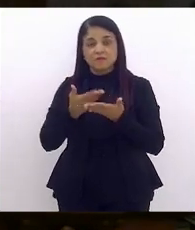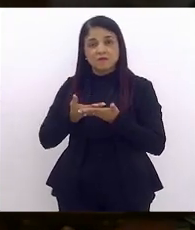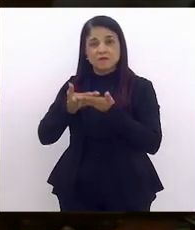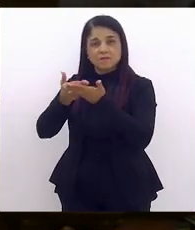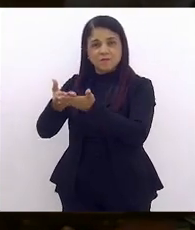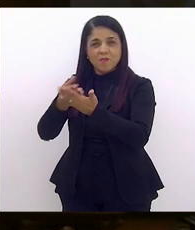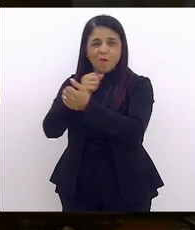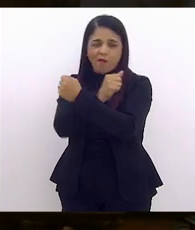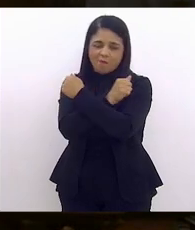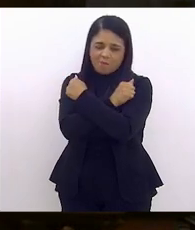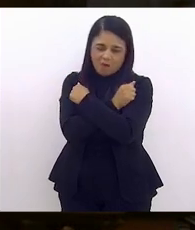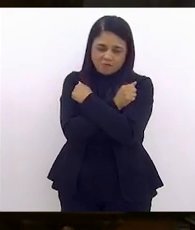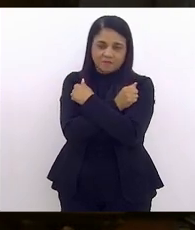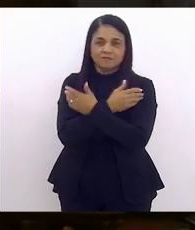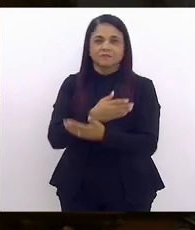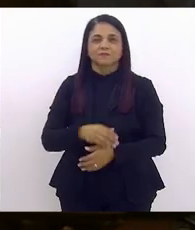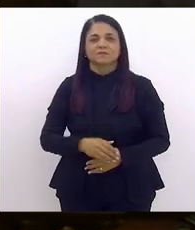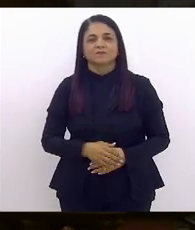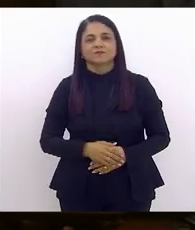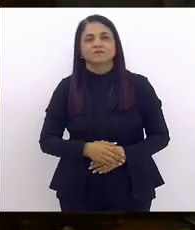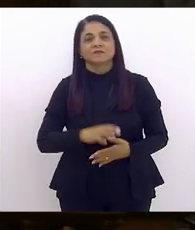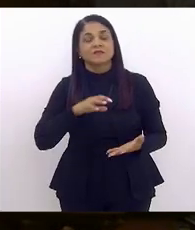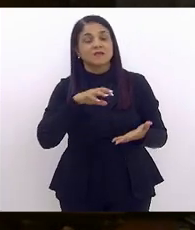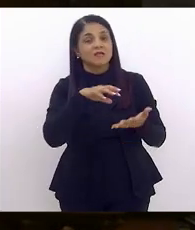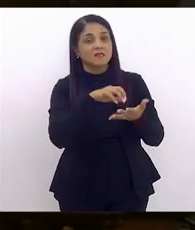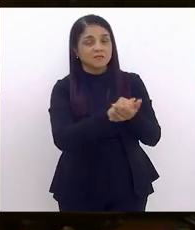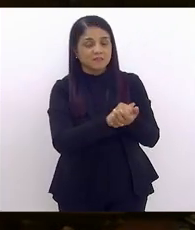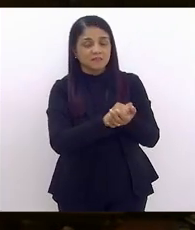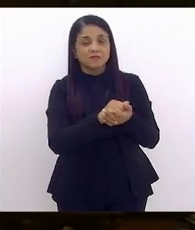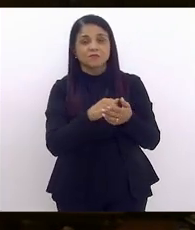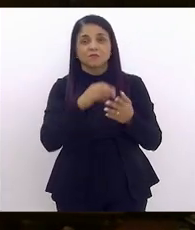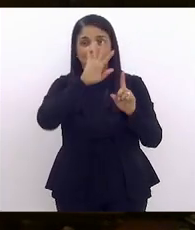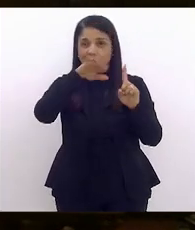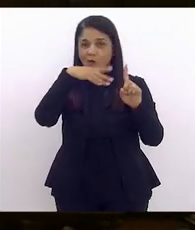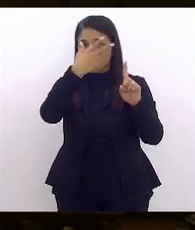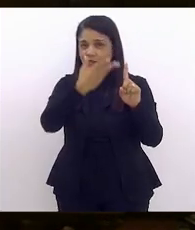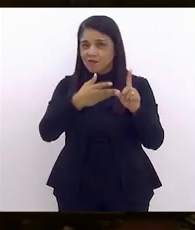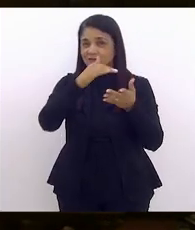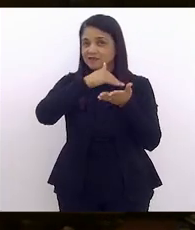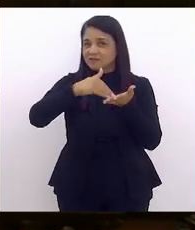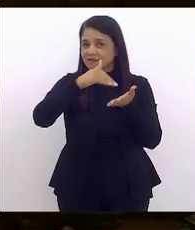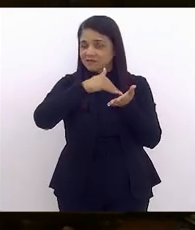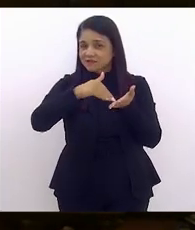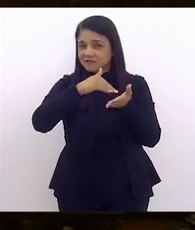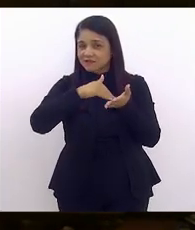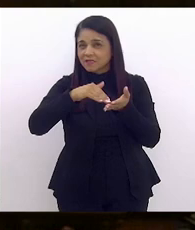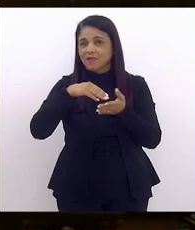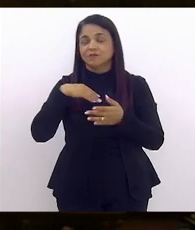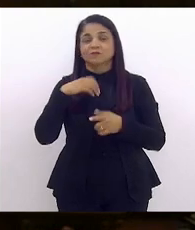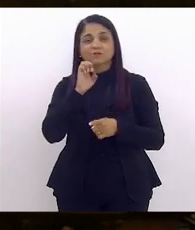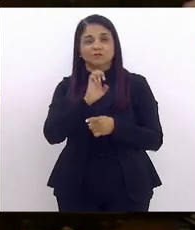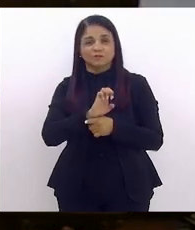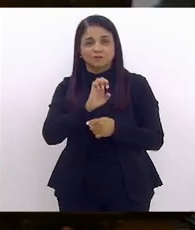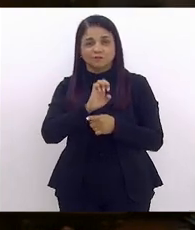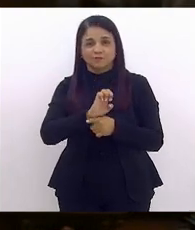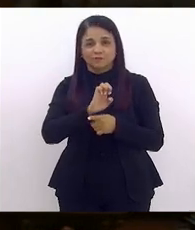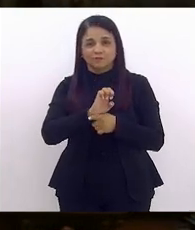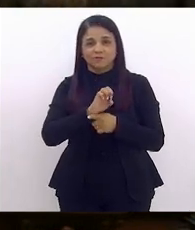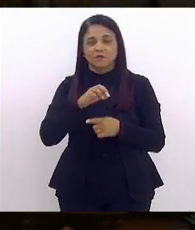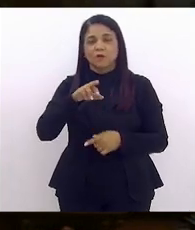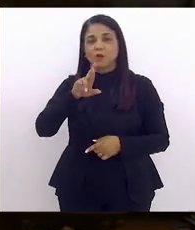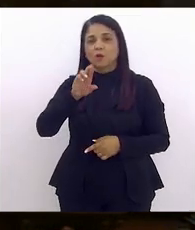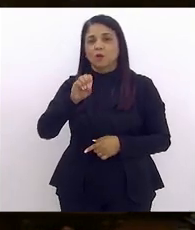abraço dele. Registro também a homenagem do secretário de Estado, Rodrigo